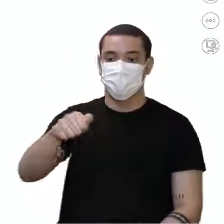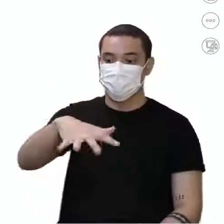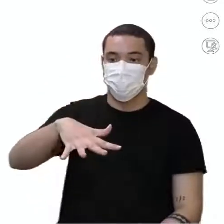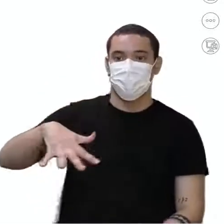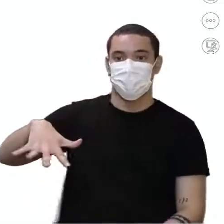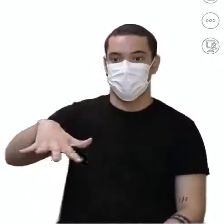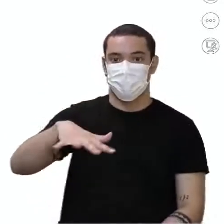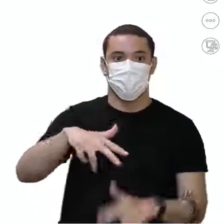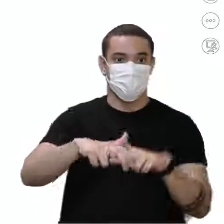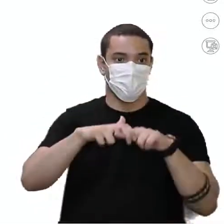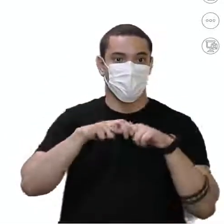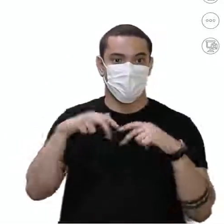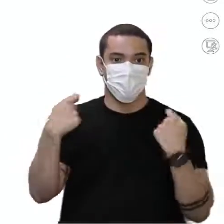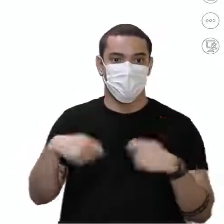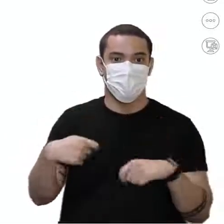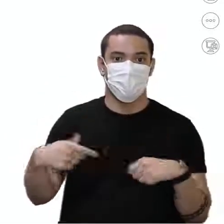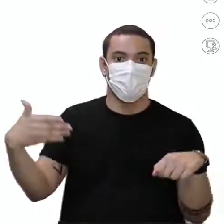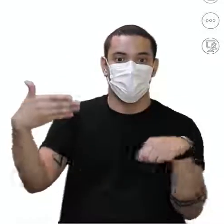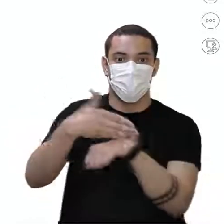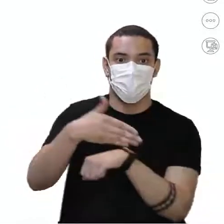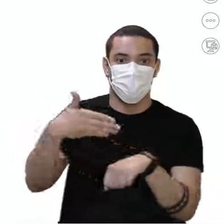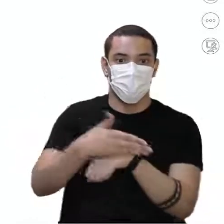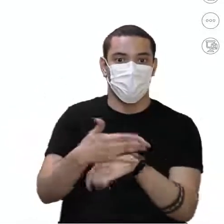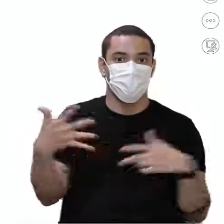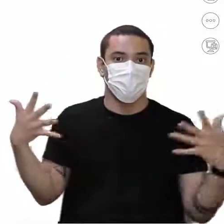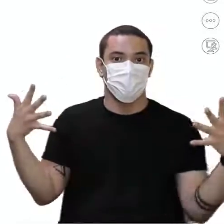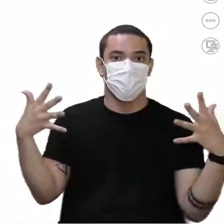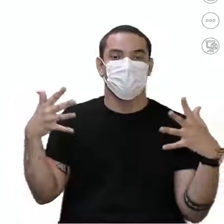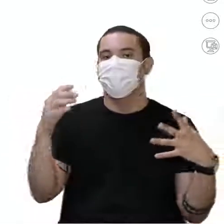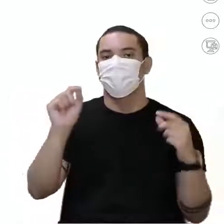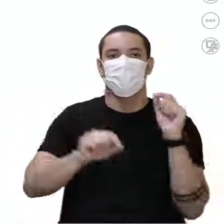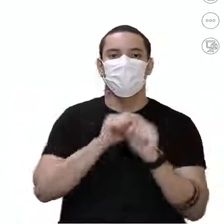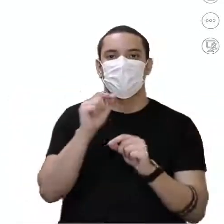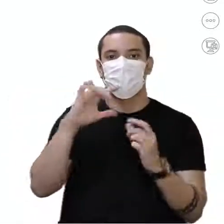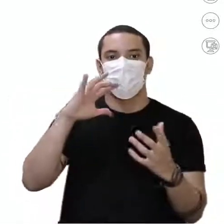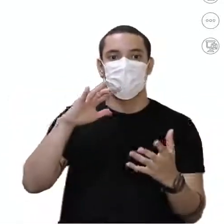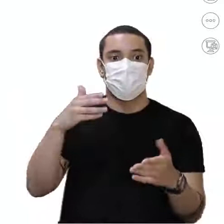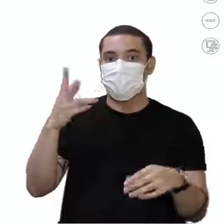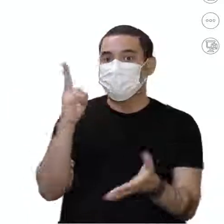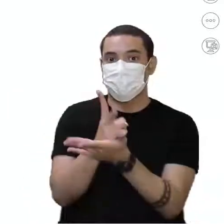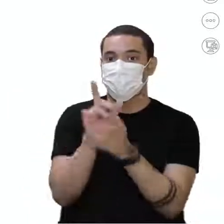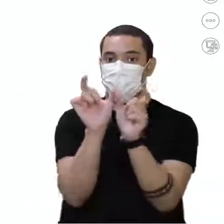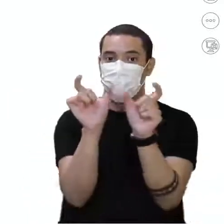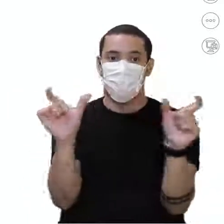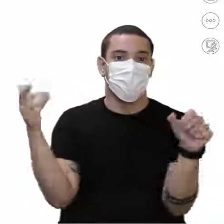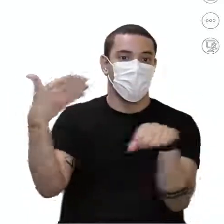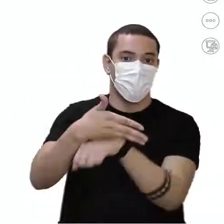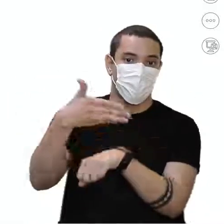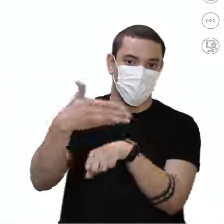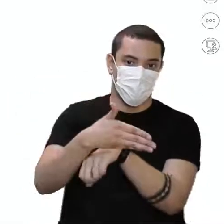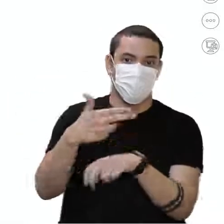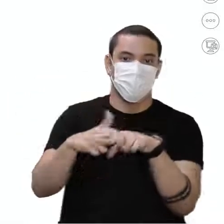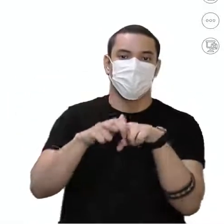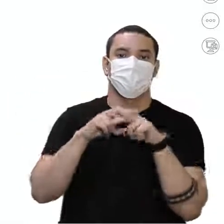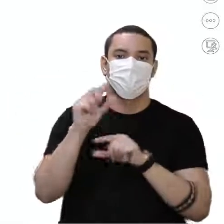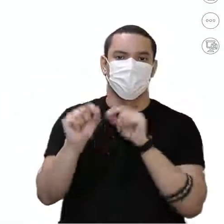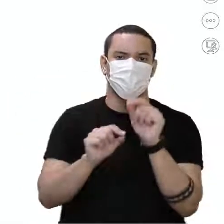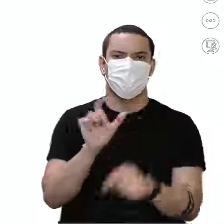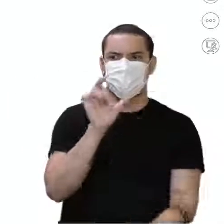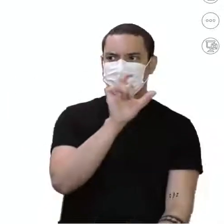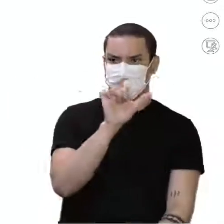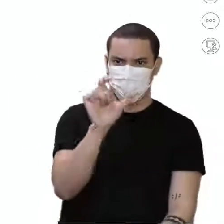as frequency words, as palavras de frequência. Então, existem várias palavras de frequência, eu trouxe para vocês